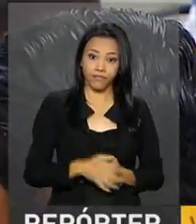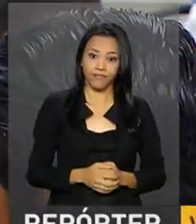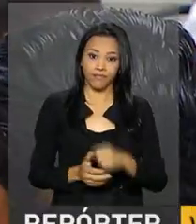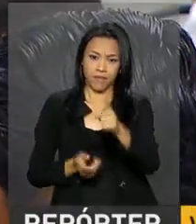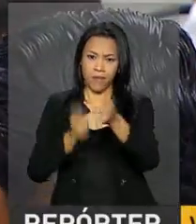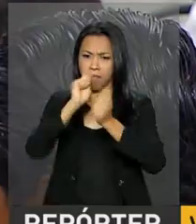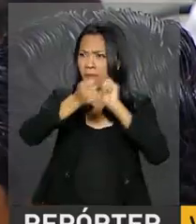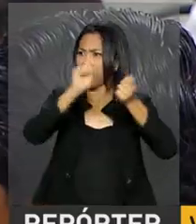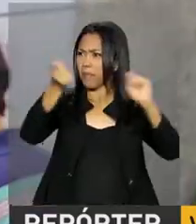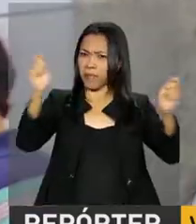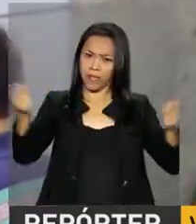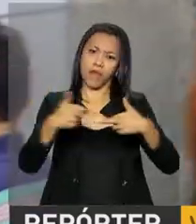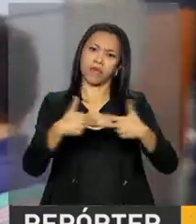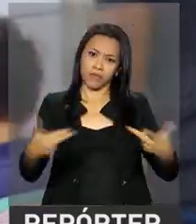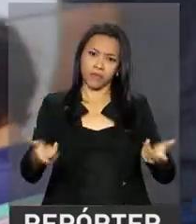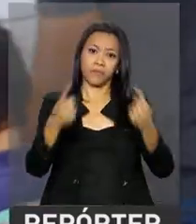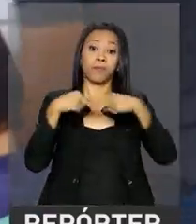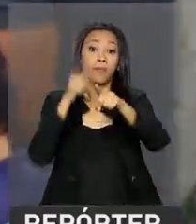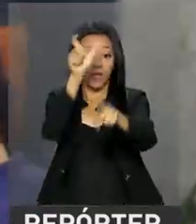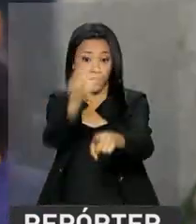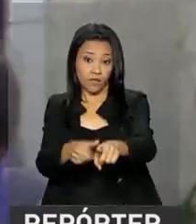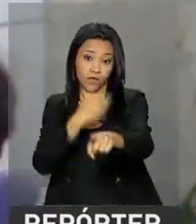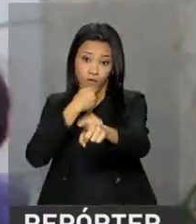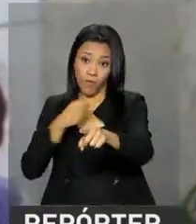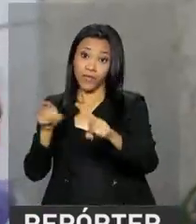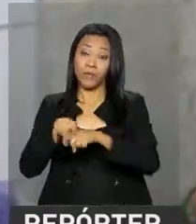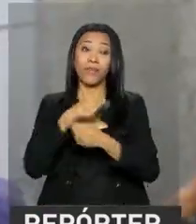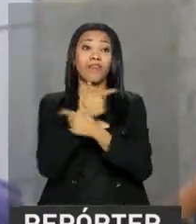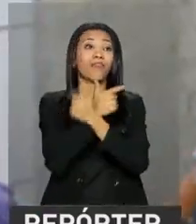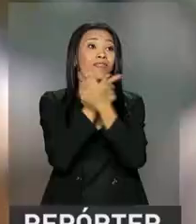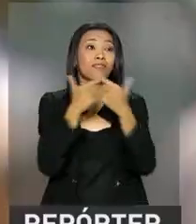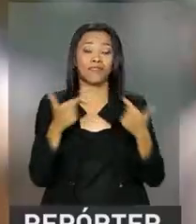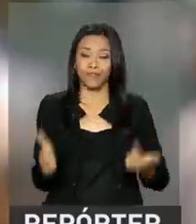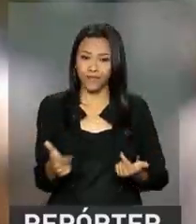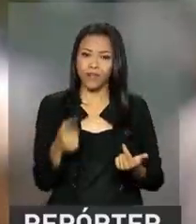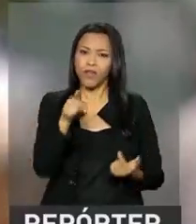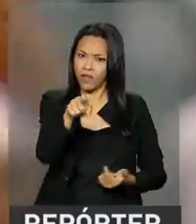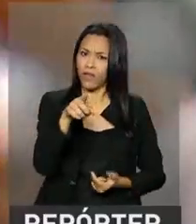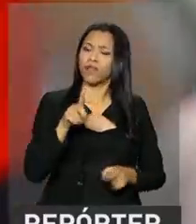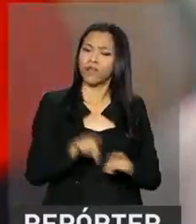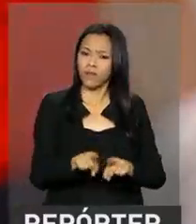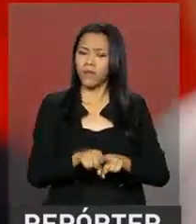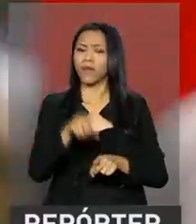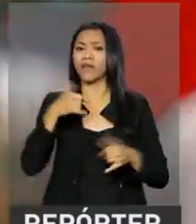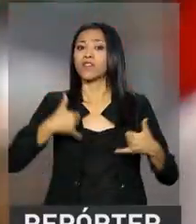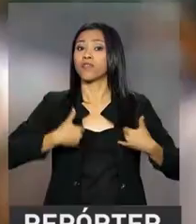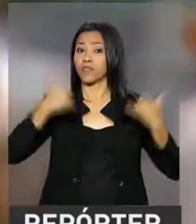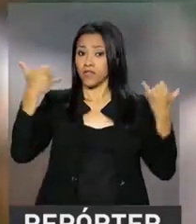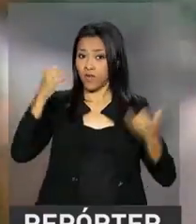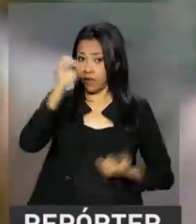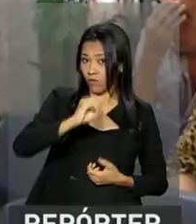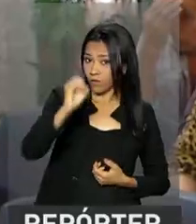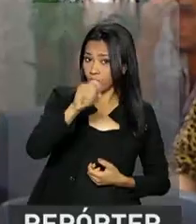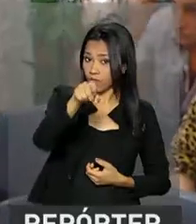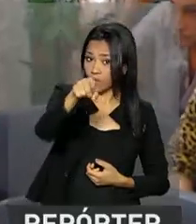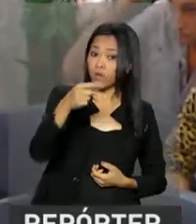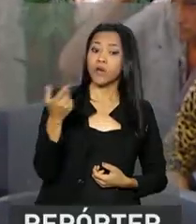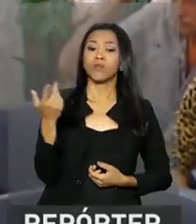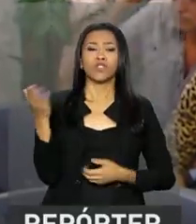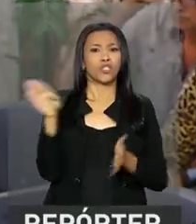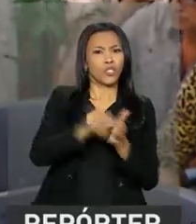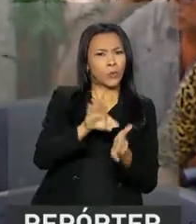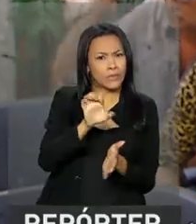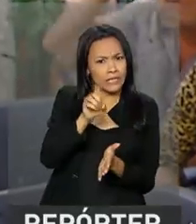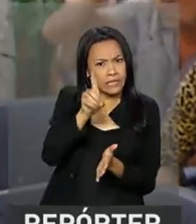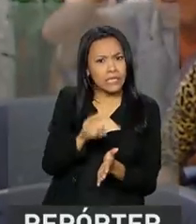Só pagar alguma coisa mesmo. Já seu Francisco estava rindo à toa. Ele que também faz aniversário em outubro chegou